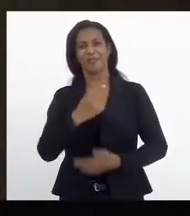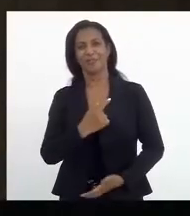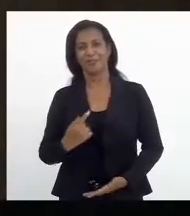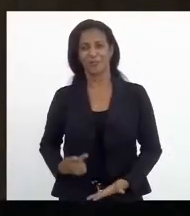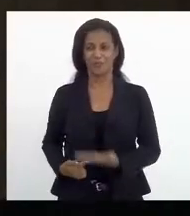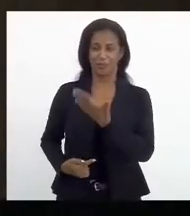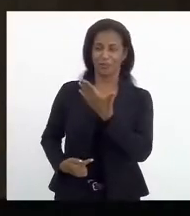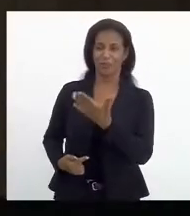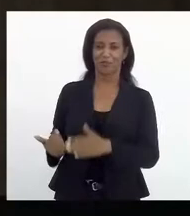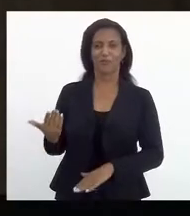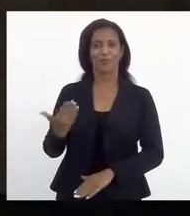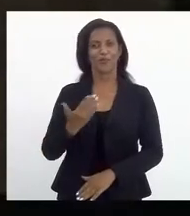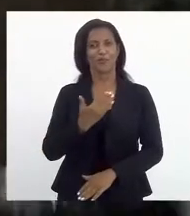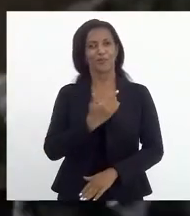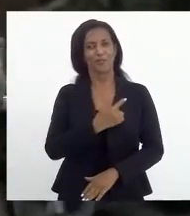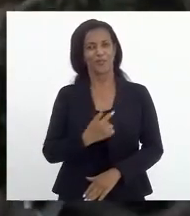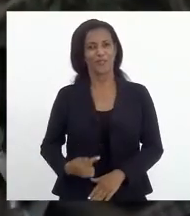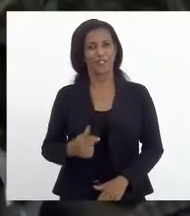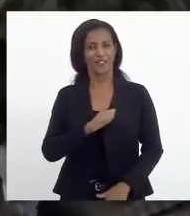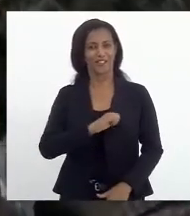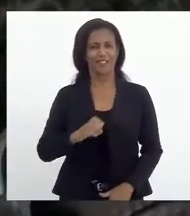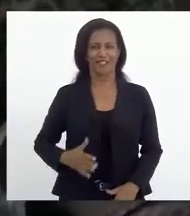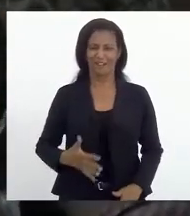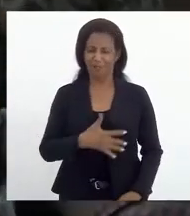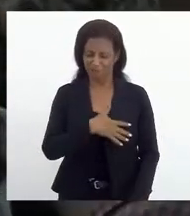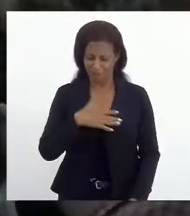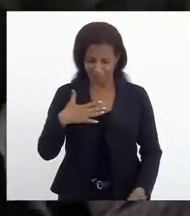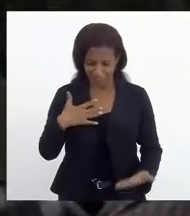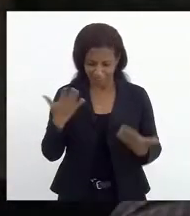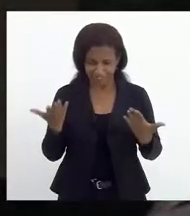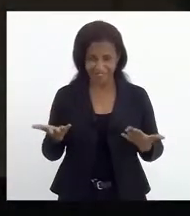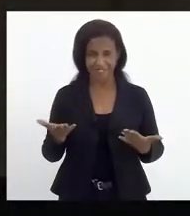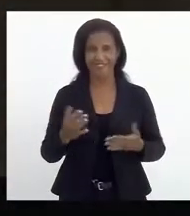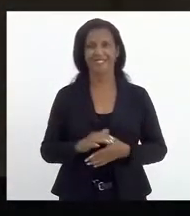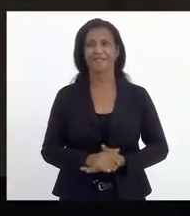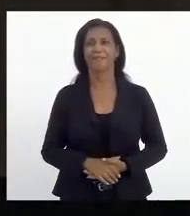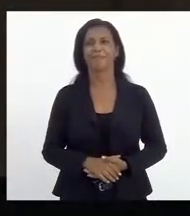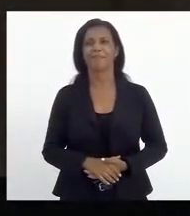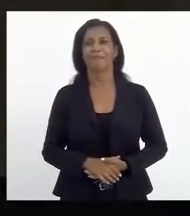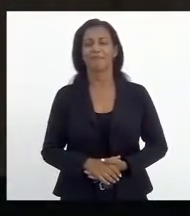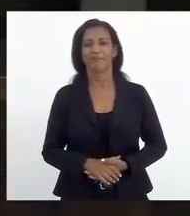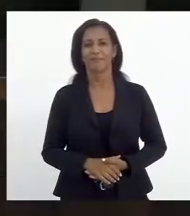do governador em exercício, André Siciliano. Uma honra, senhor presidente. Uma honra.